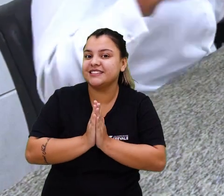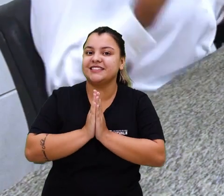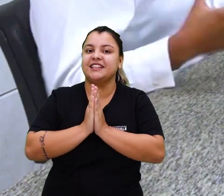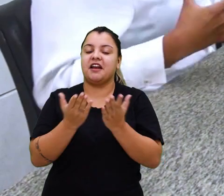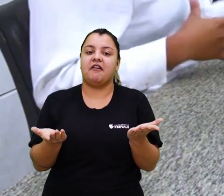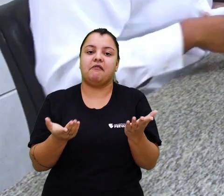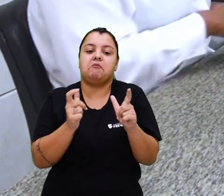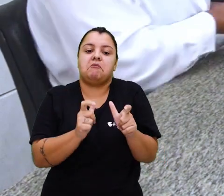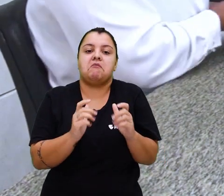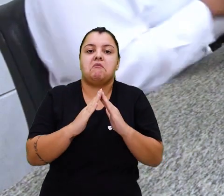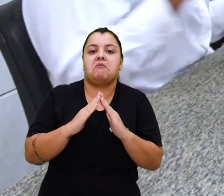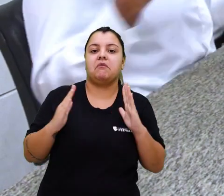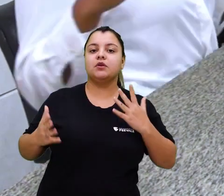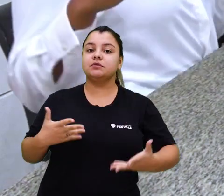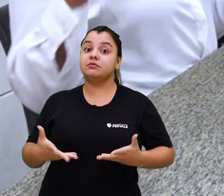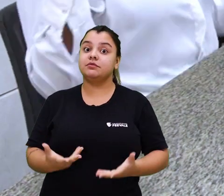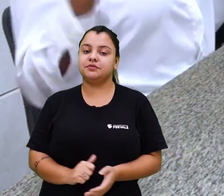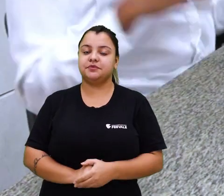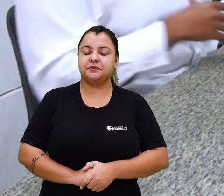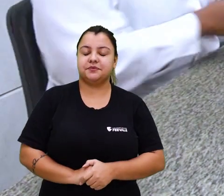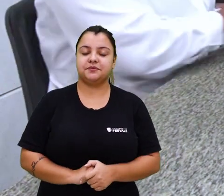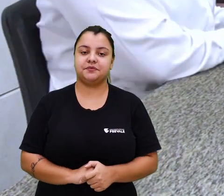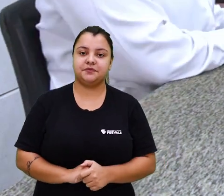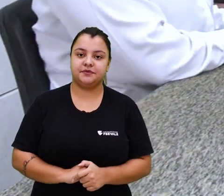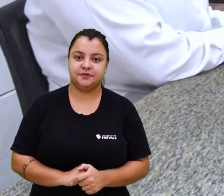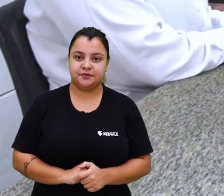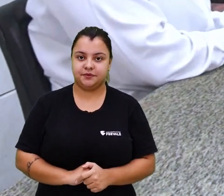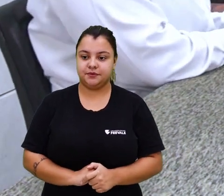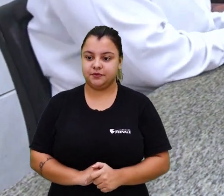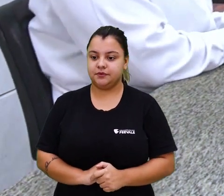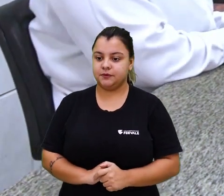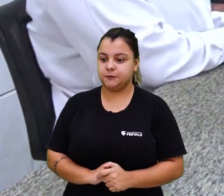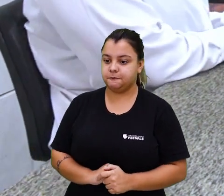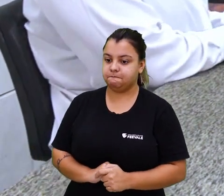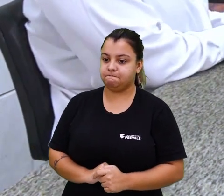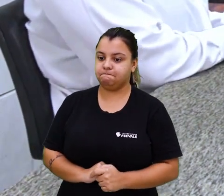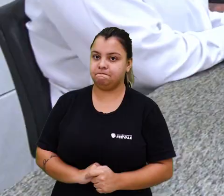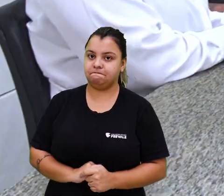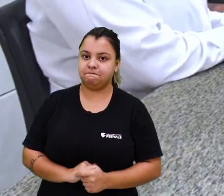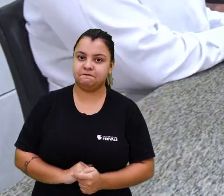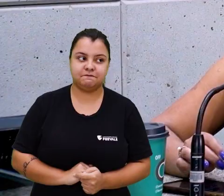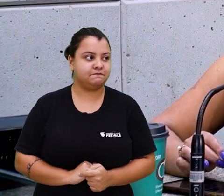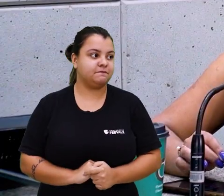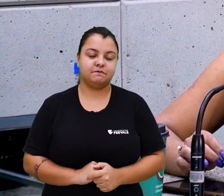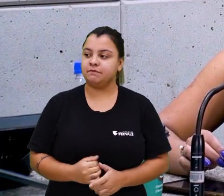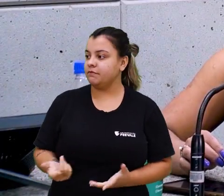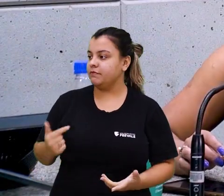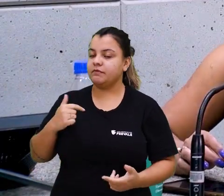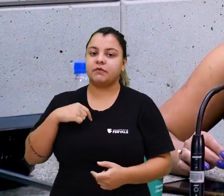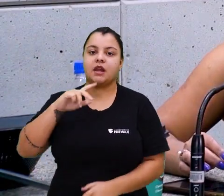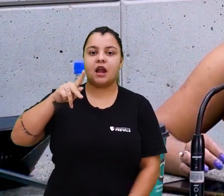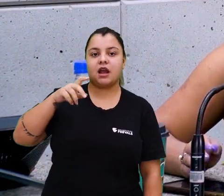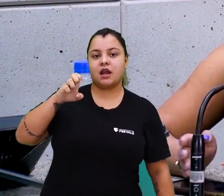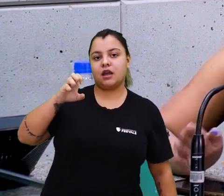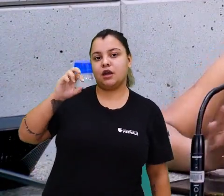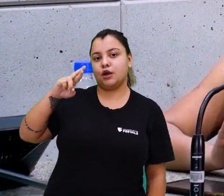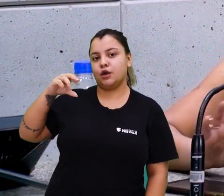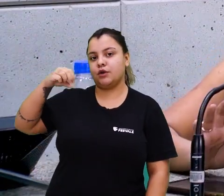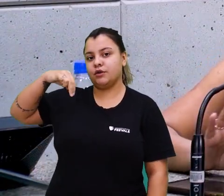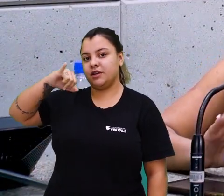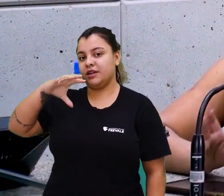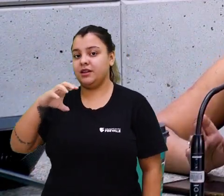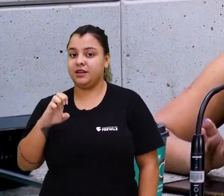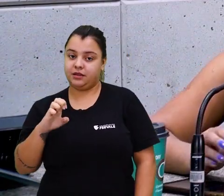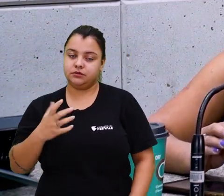contem um pouquinho pra gente atualizar os nossos ouvintes quer conversar am pode começar tá meu nome é Eronice mas sou mais